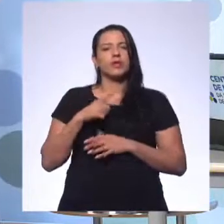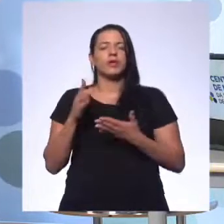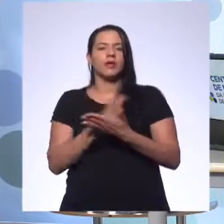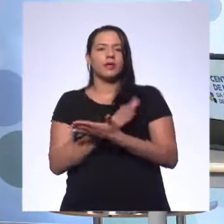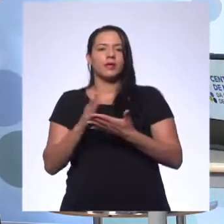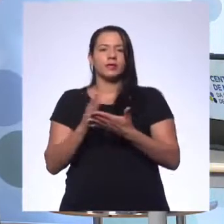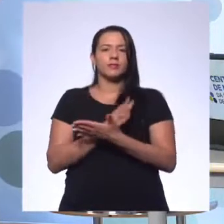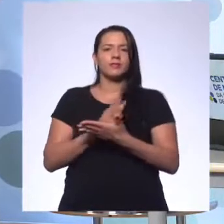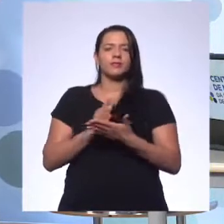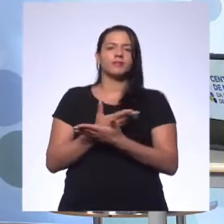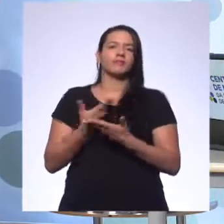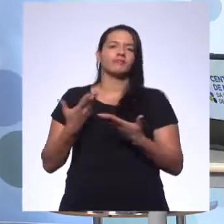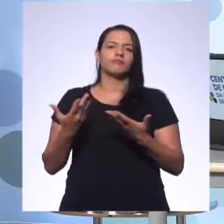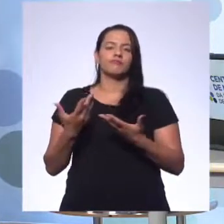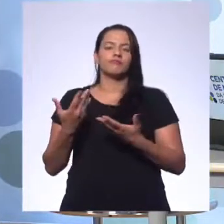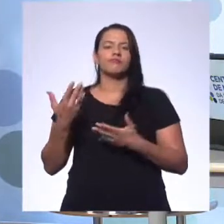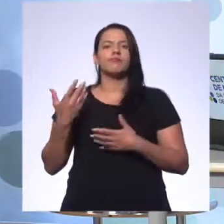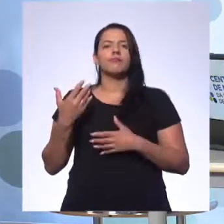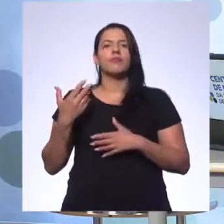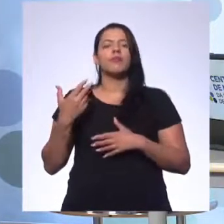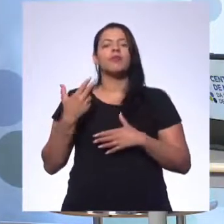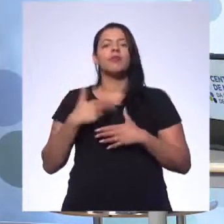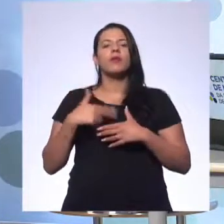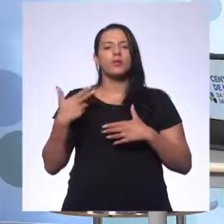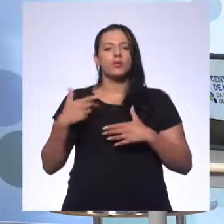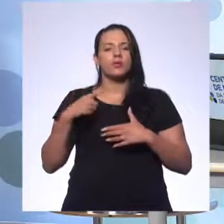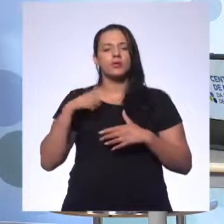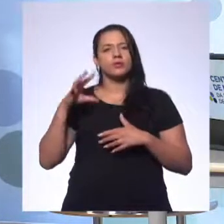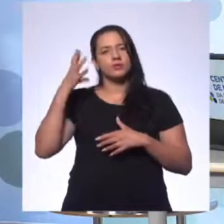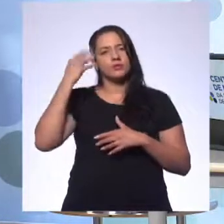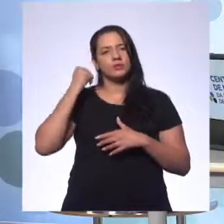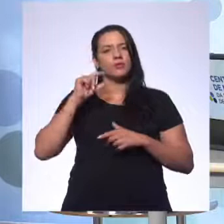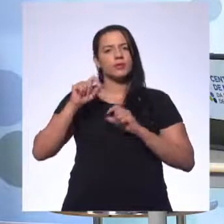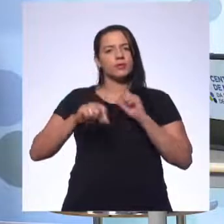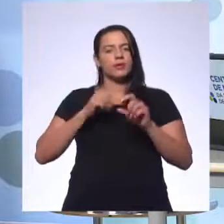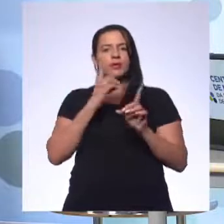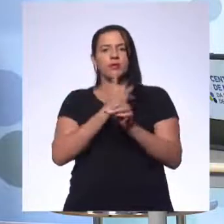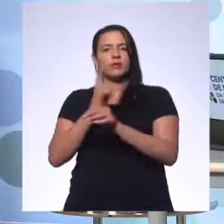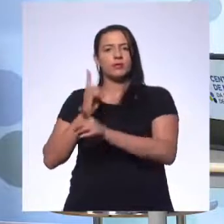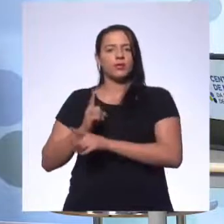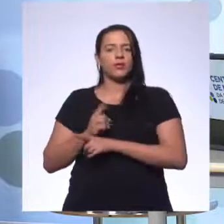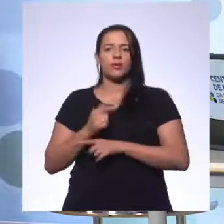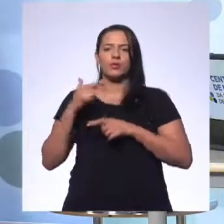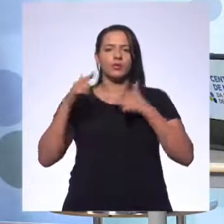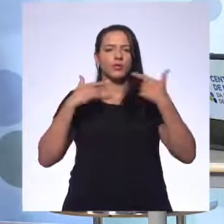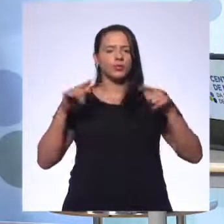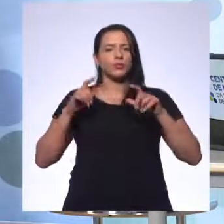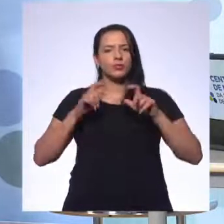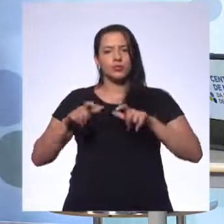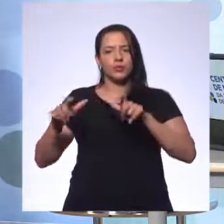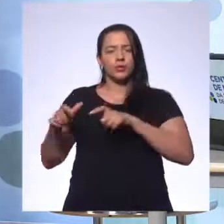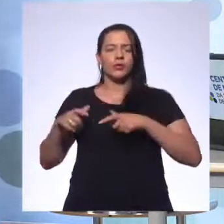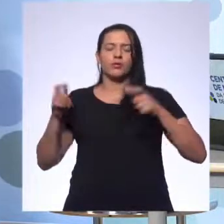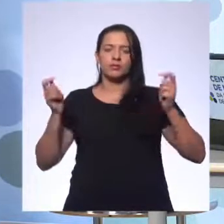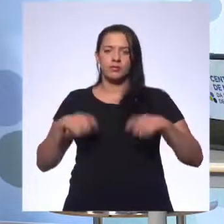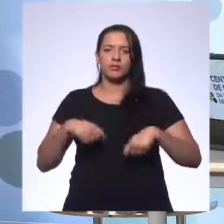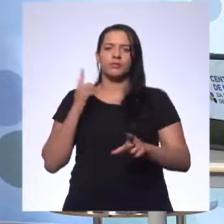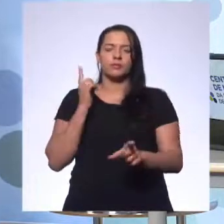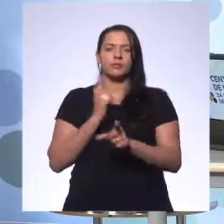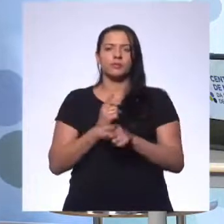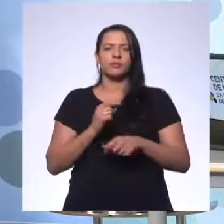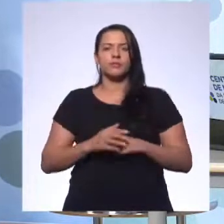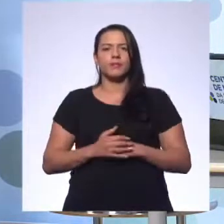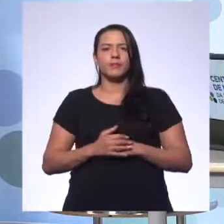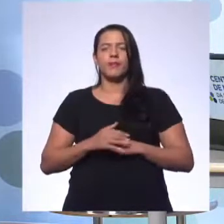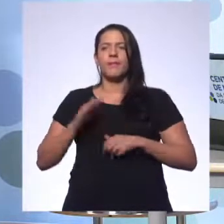determinados nutrientes. Só que hoje a gente sabe que também elas são encontradas em outros locais mais amenos. Tá?